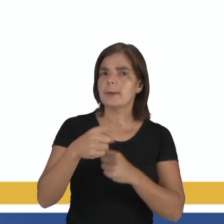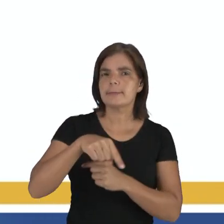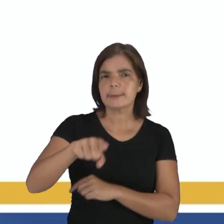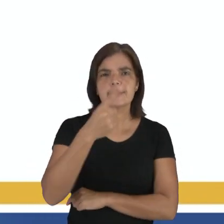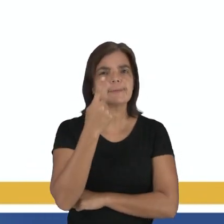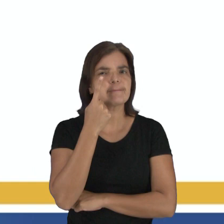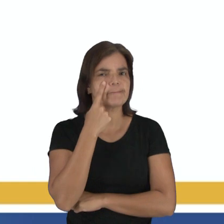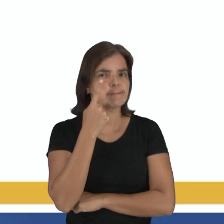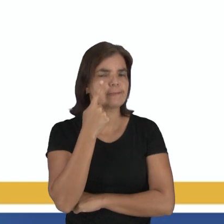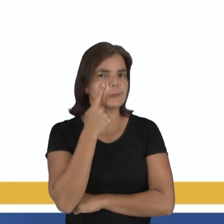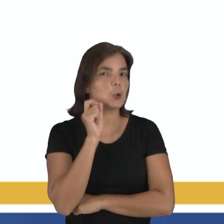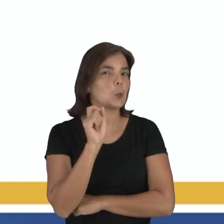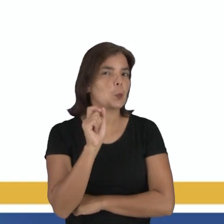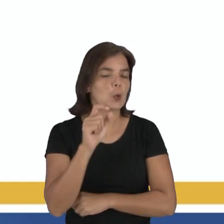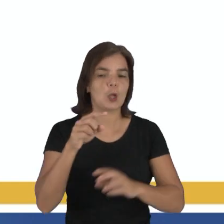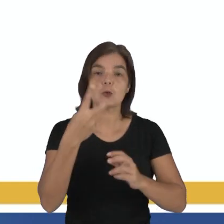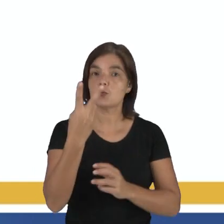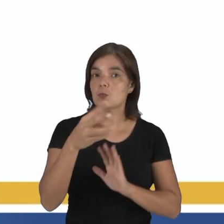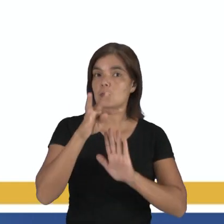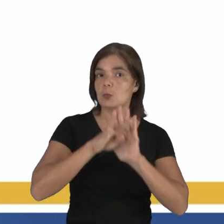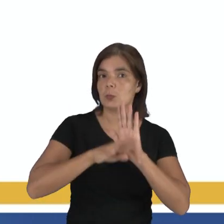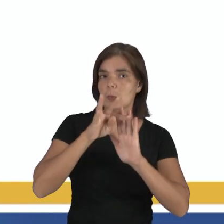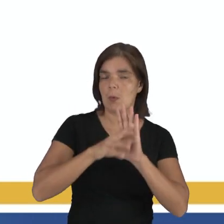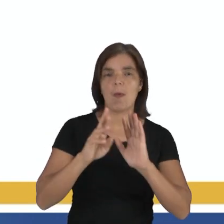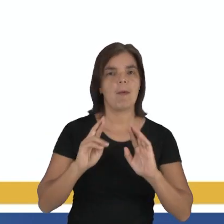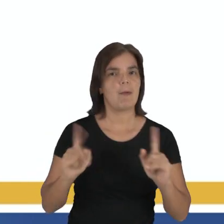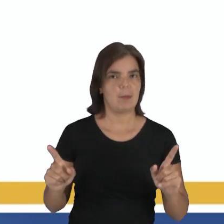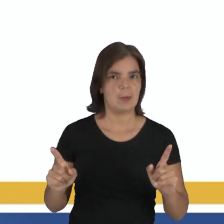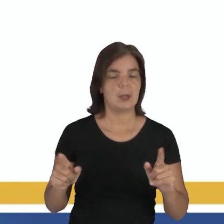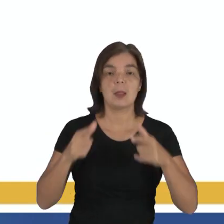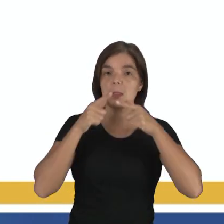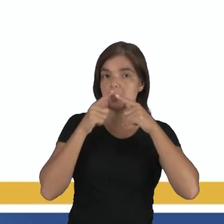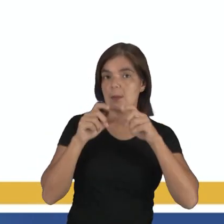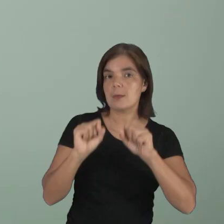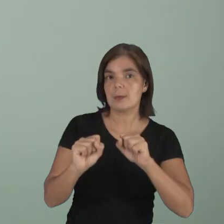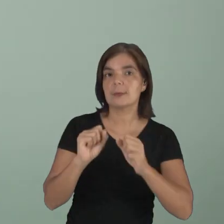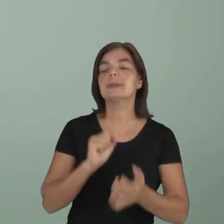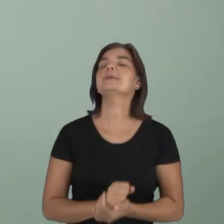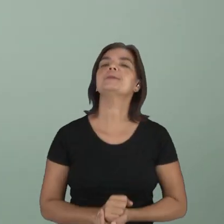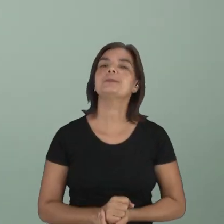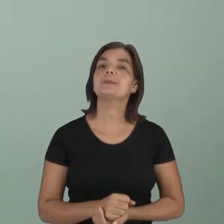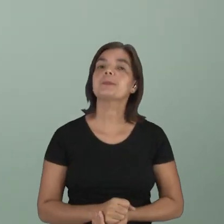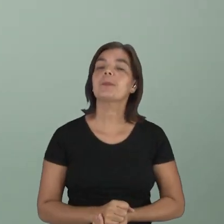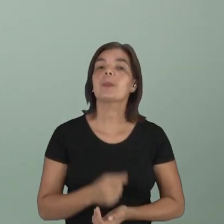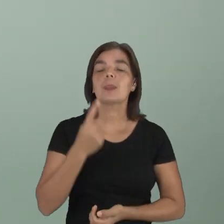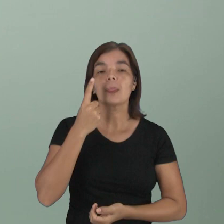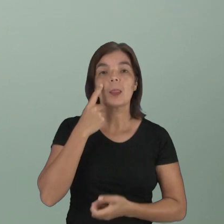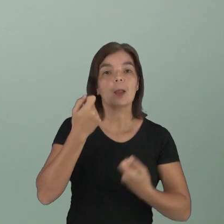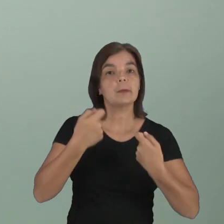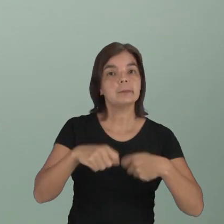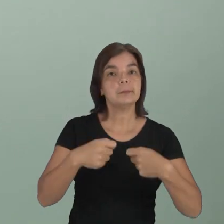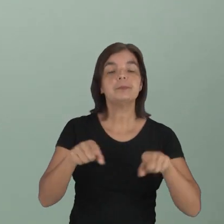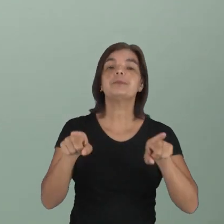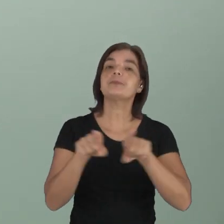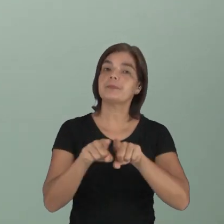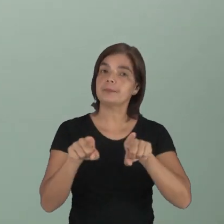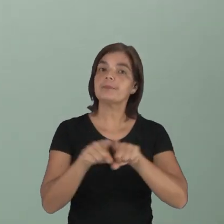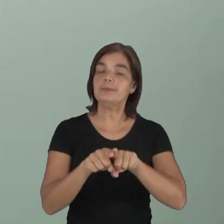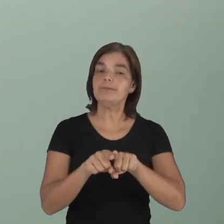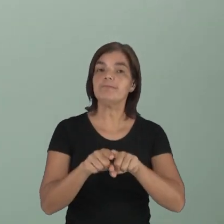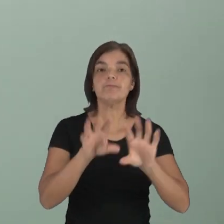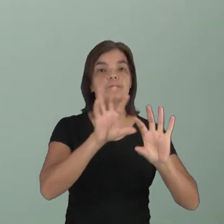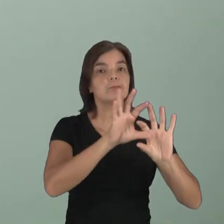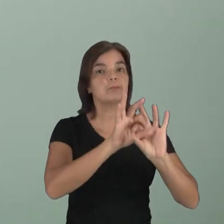vocês observaram que esses dois textos, eles são diferentes na linguagem? Nós devemos fazer isso.